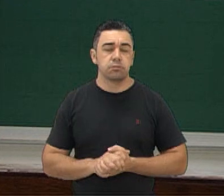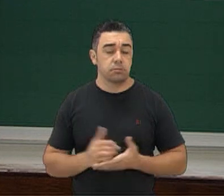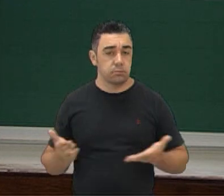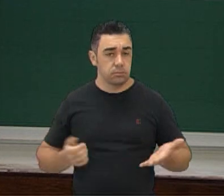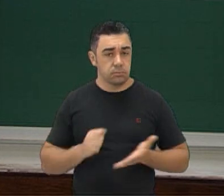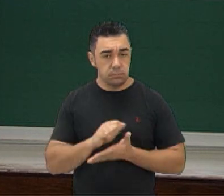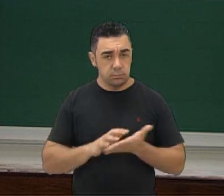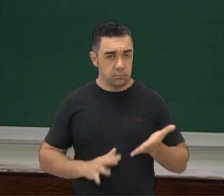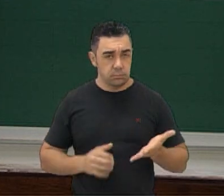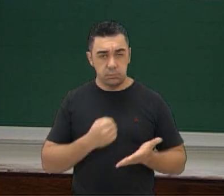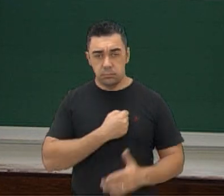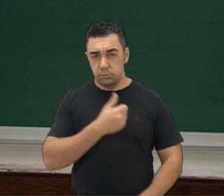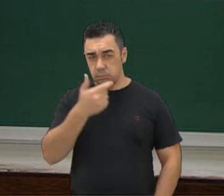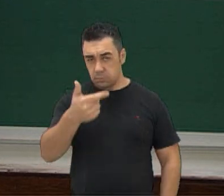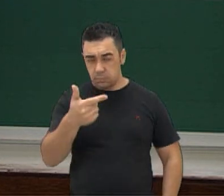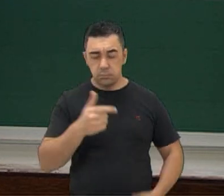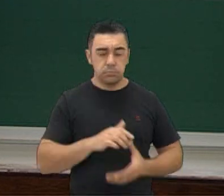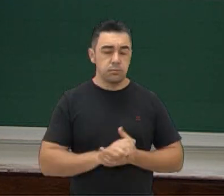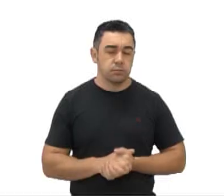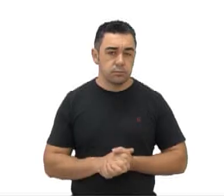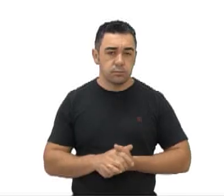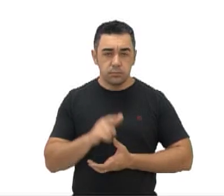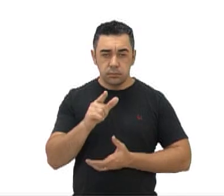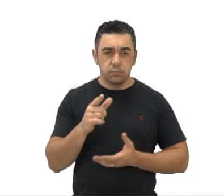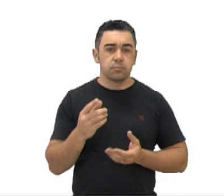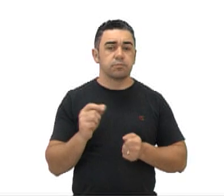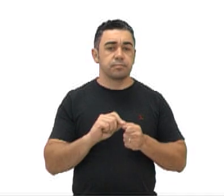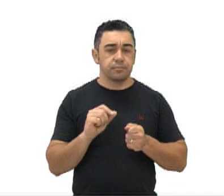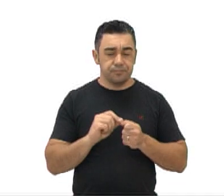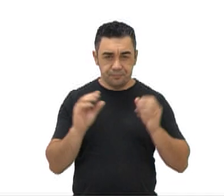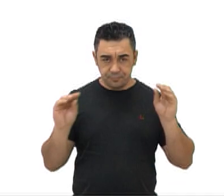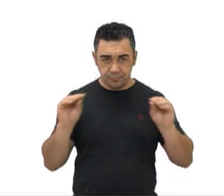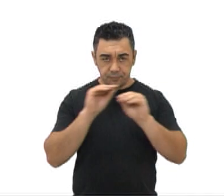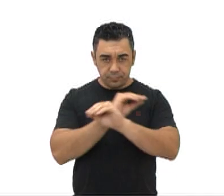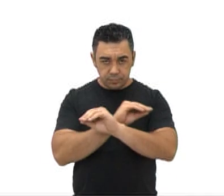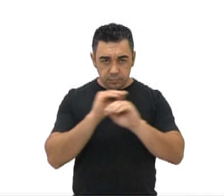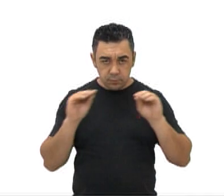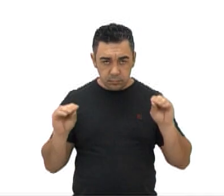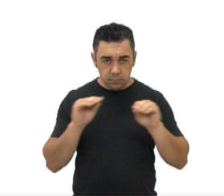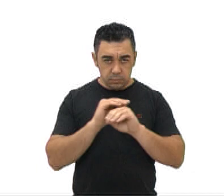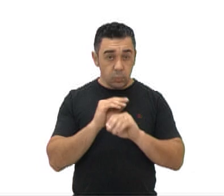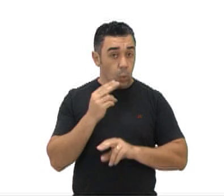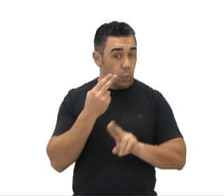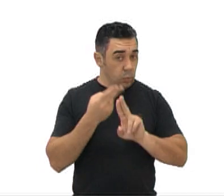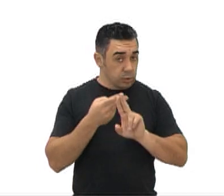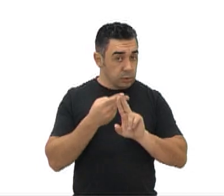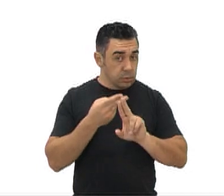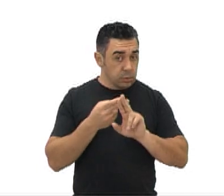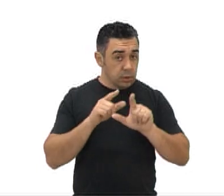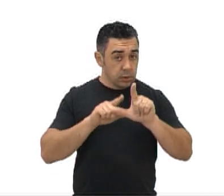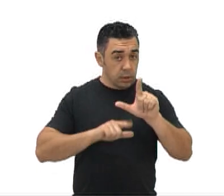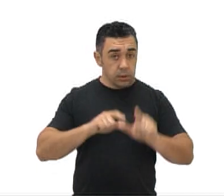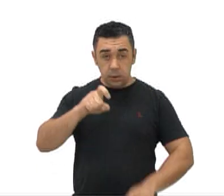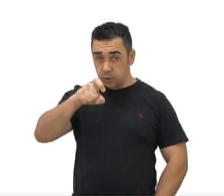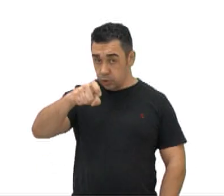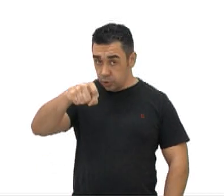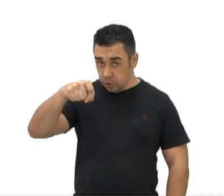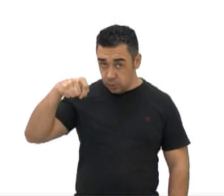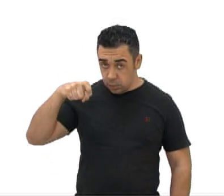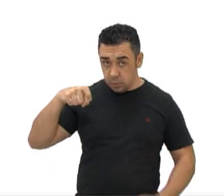Nesse exercício 2, represente as expressões abaixo usando a letra X. Perceba que